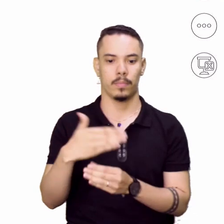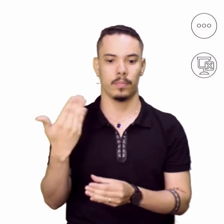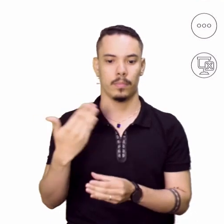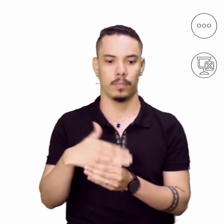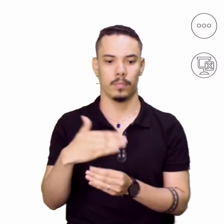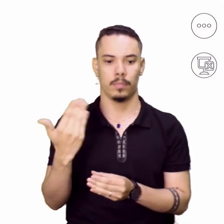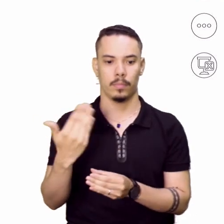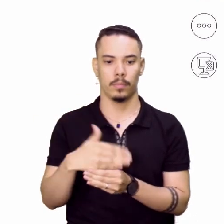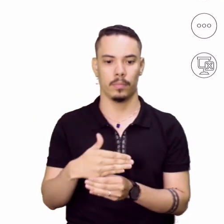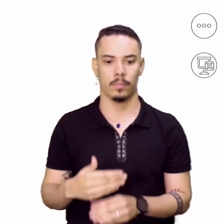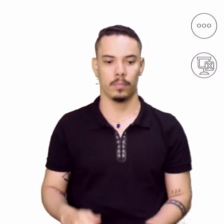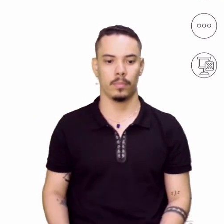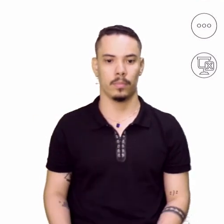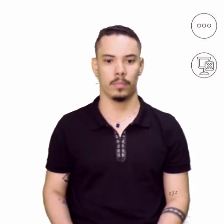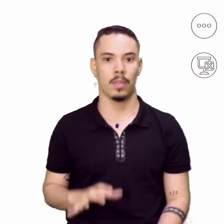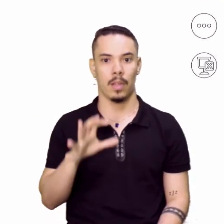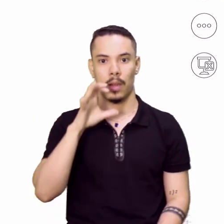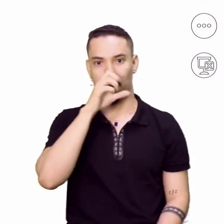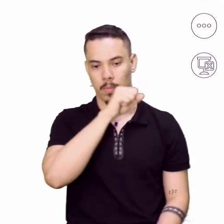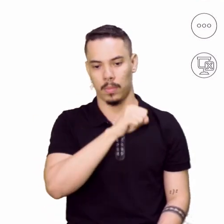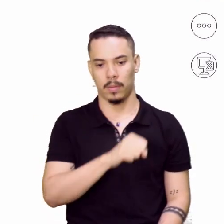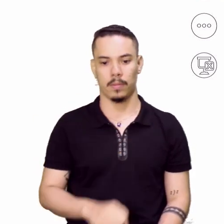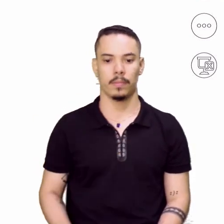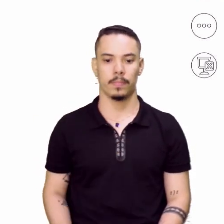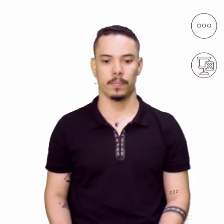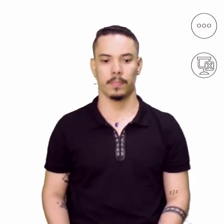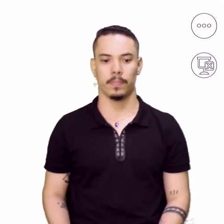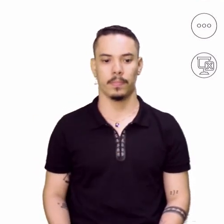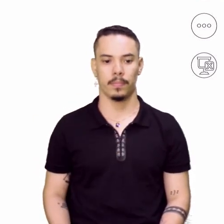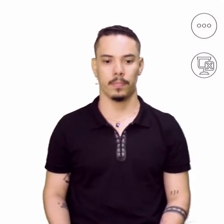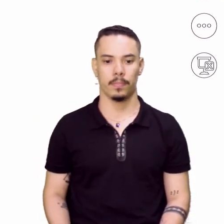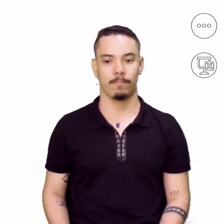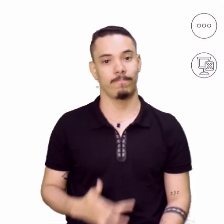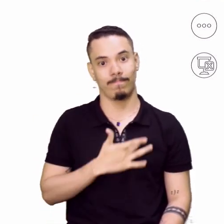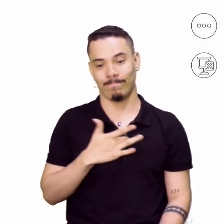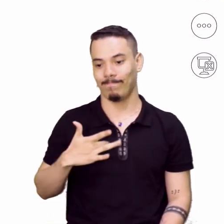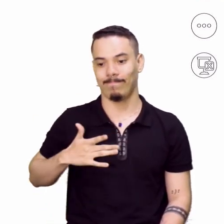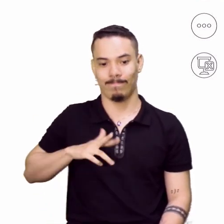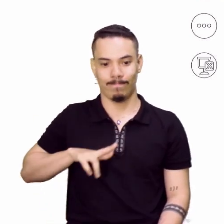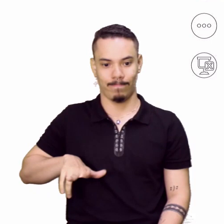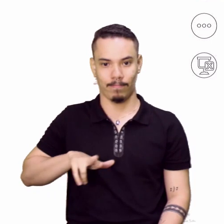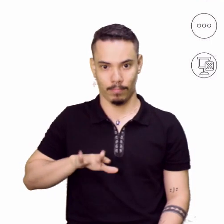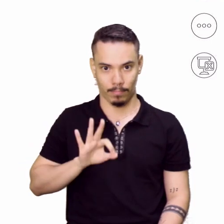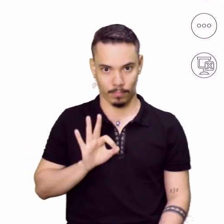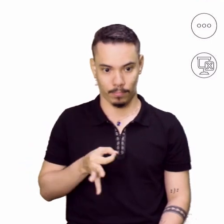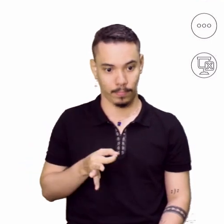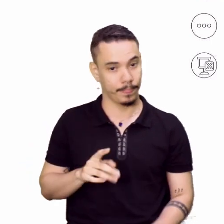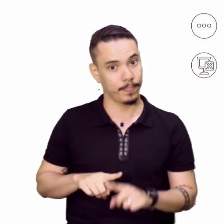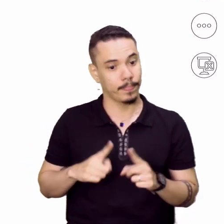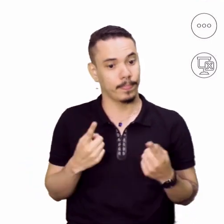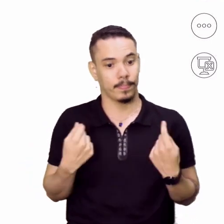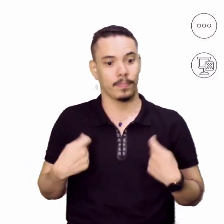food aquelas comidas rápidas né que são comidas não são tão saudáveis que você não tem aí